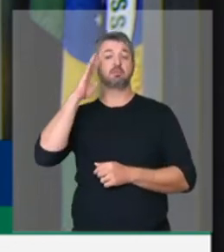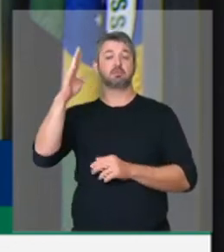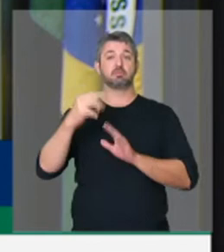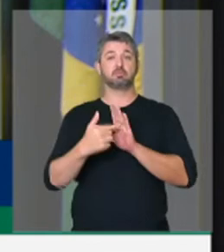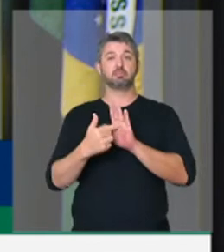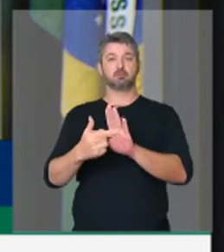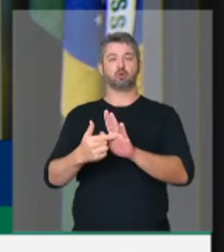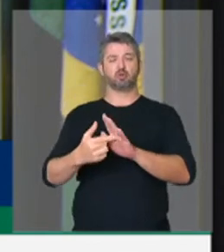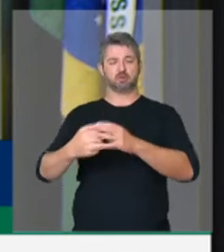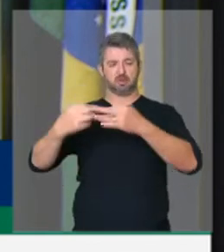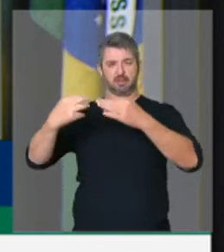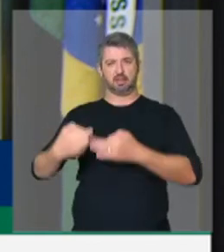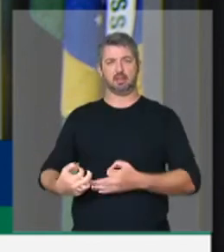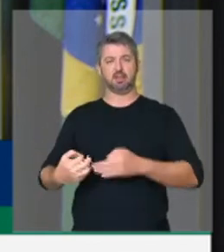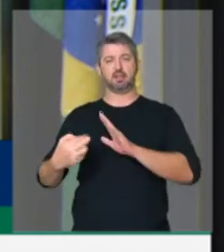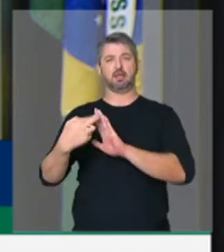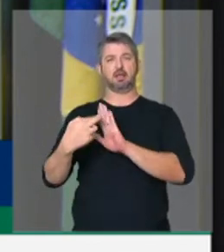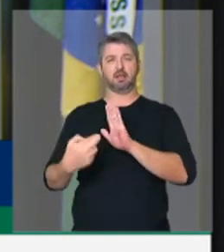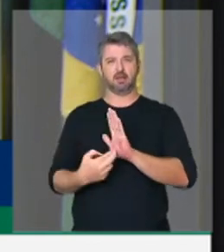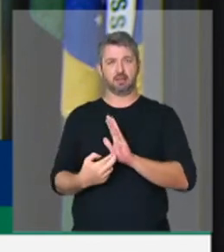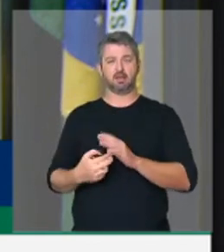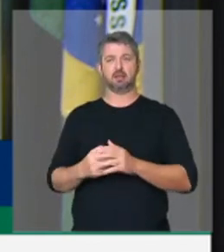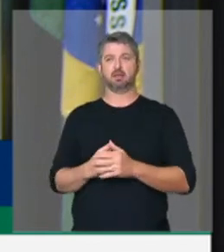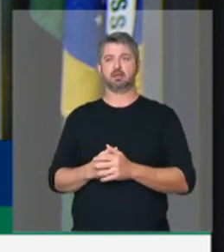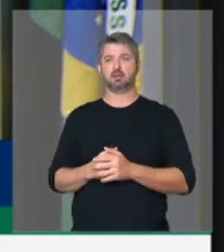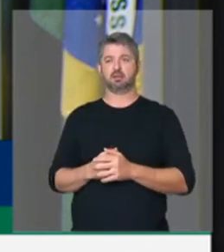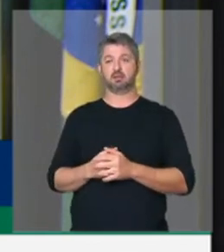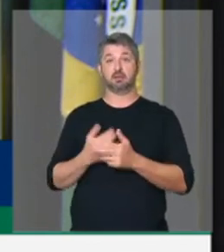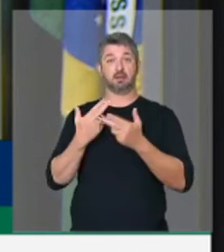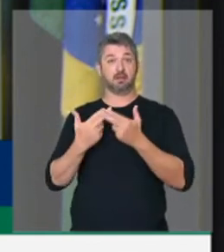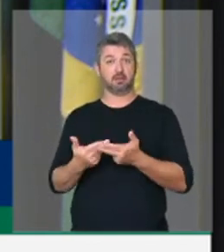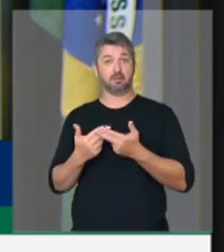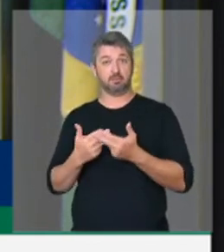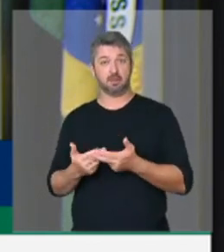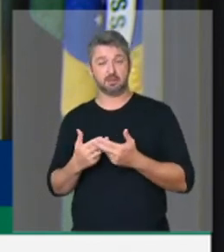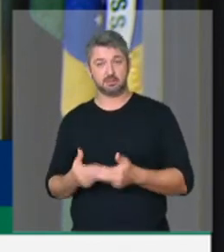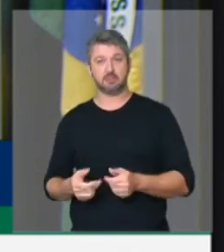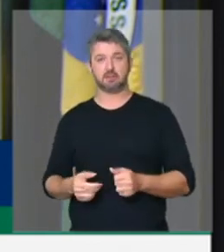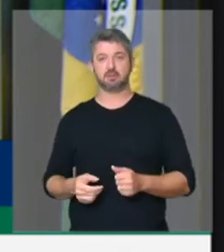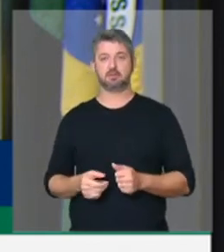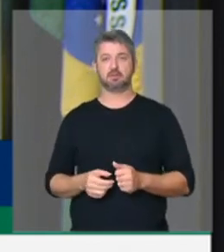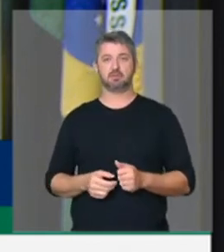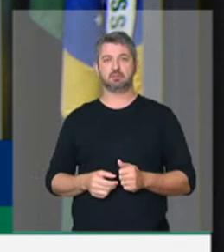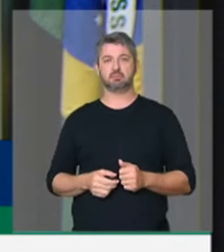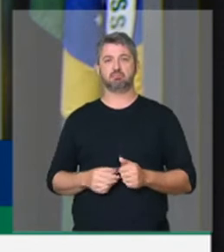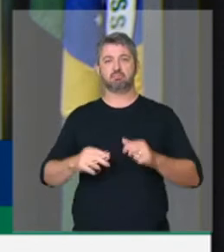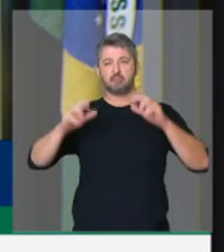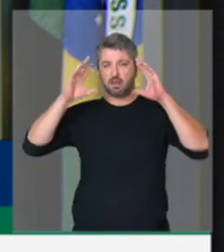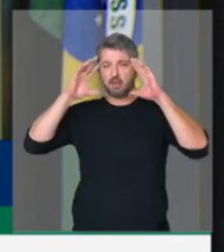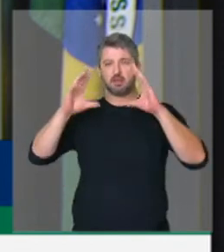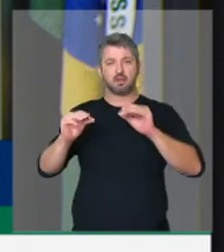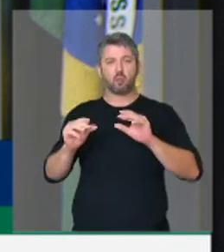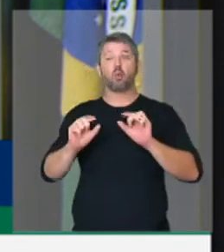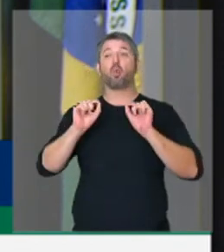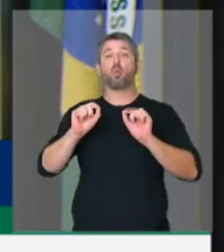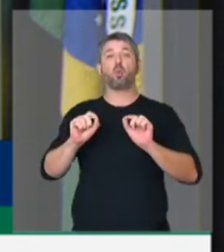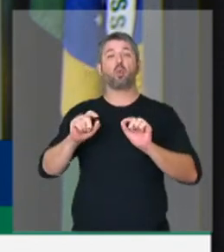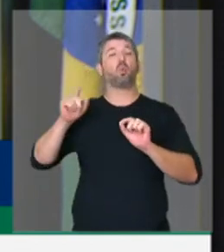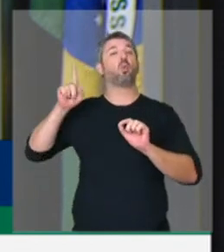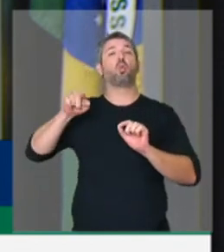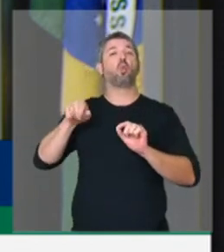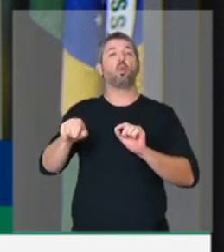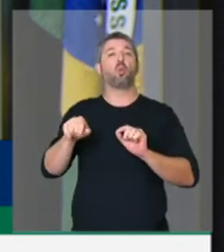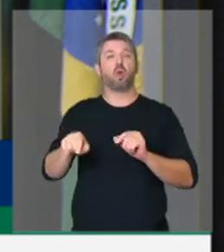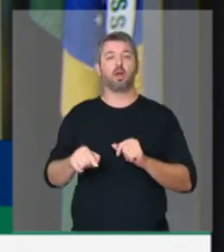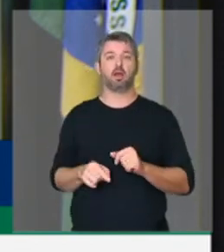a disciplina, a paciência, a tranquilidade do que é uma manifestação e é